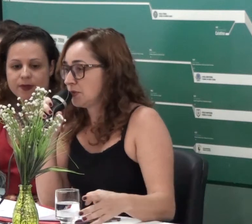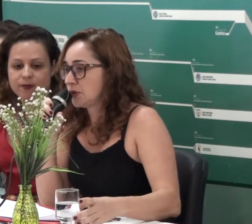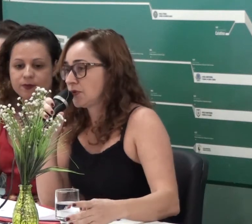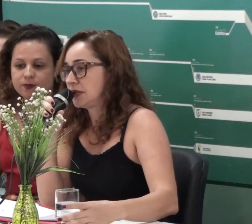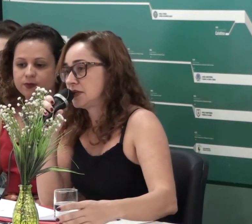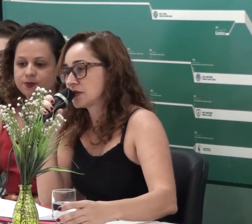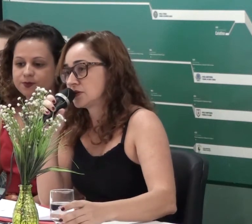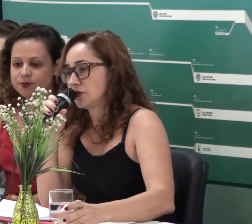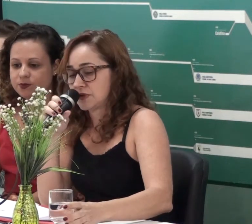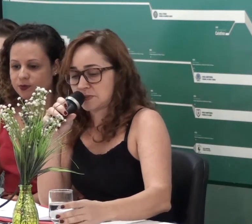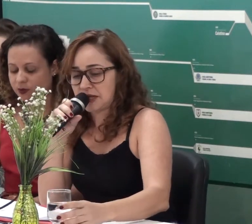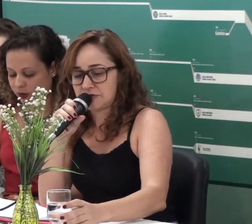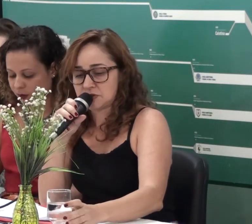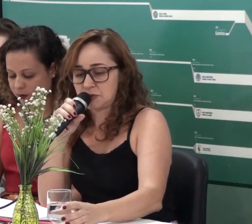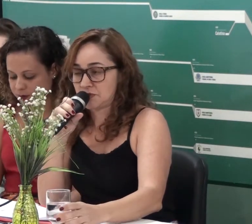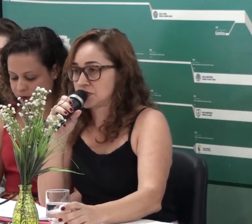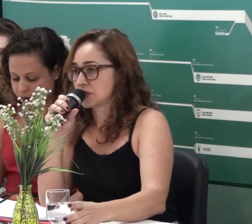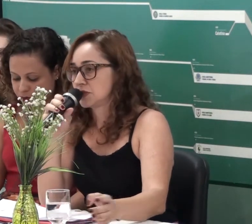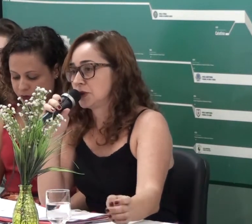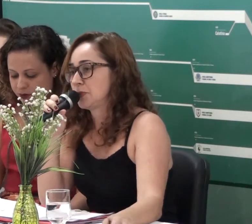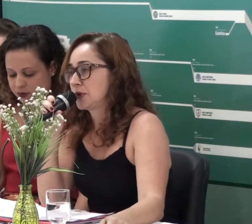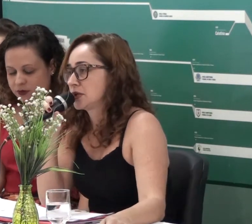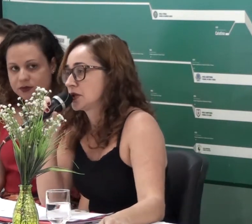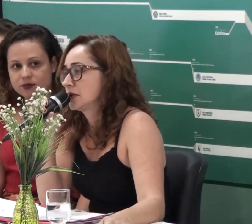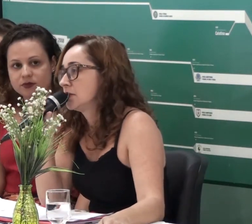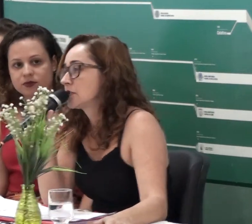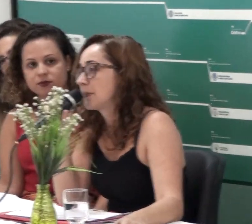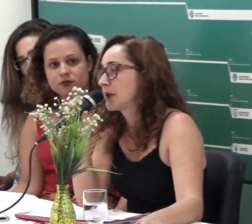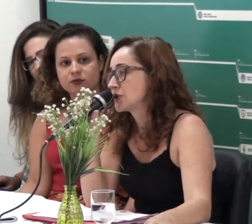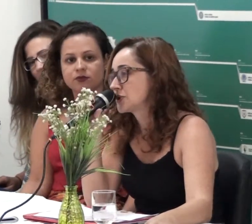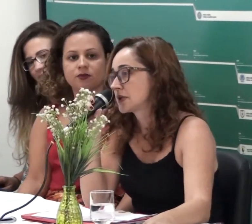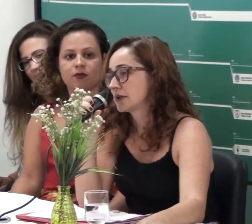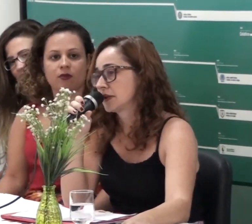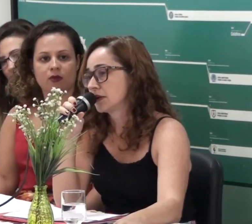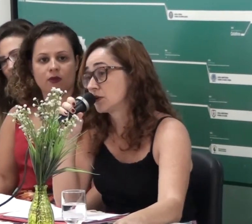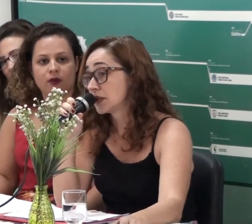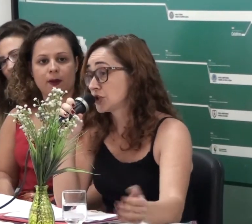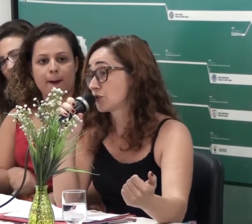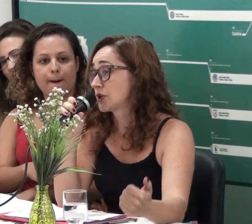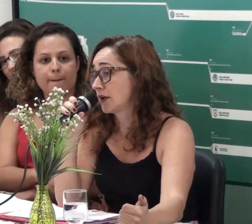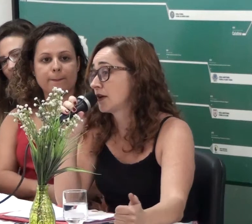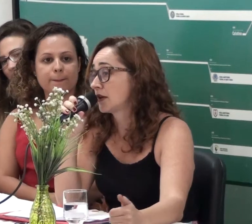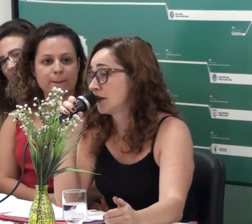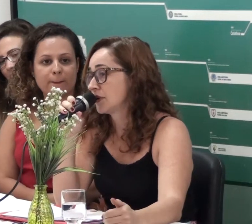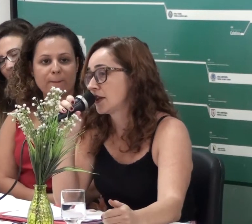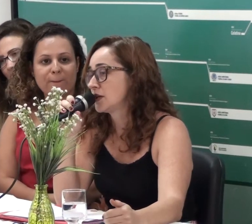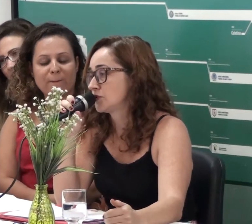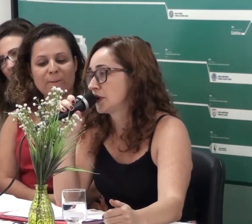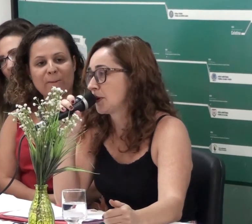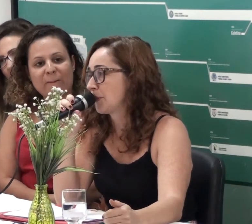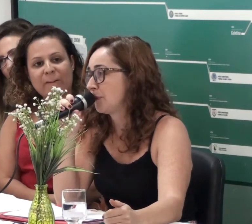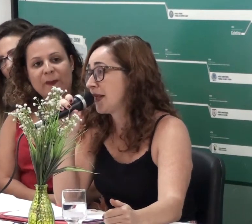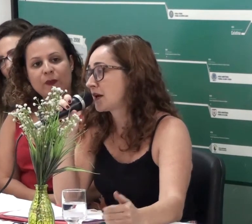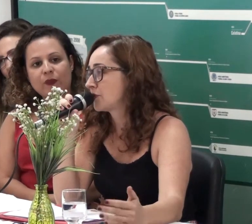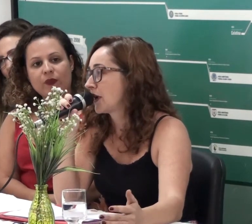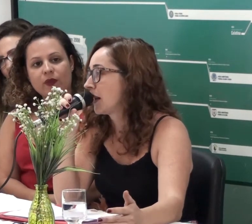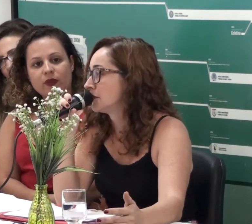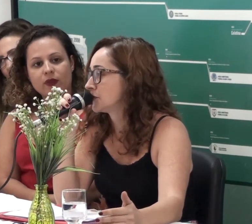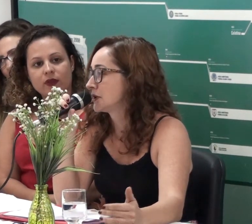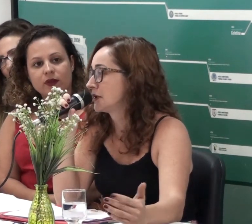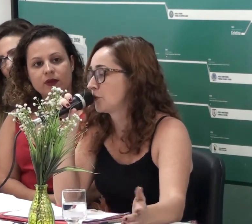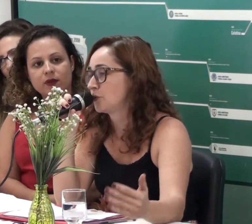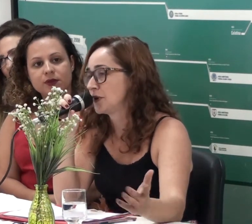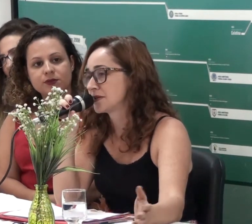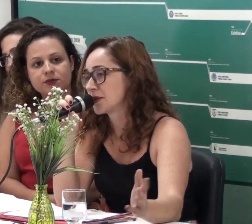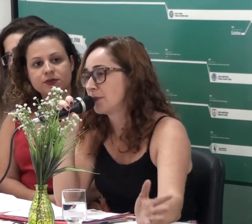Eu fico também muito feliz de ouvir as palavras do professor Jardim, porque já tem um tempo que a gente está tentando, desde que eu cheguei aqui, na verdade, foi a minha primeira